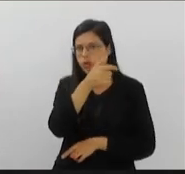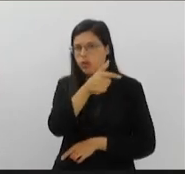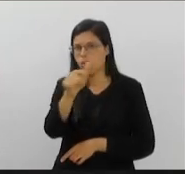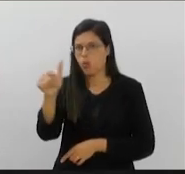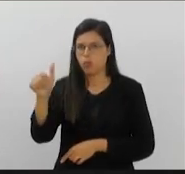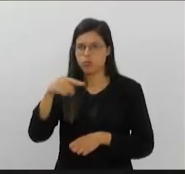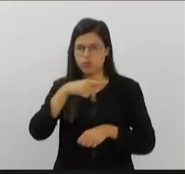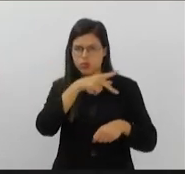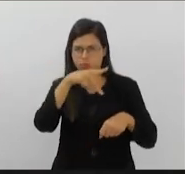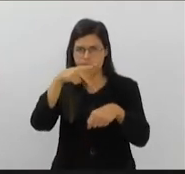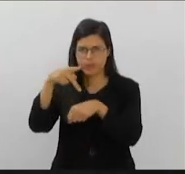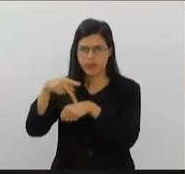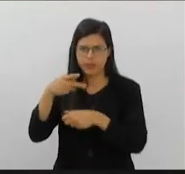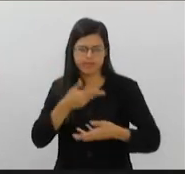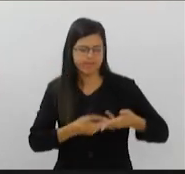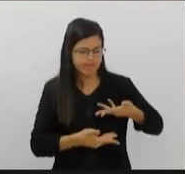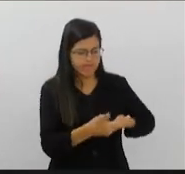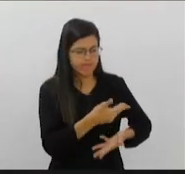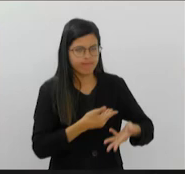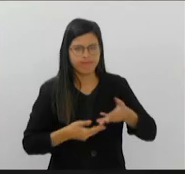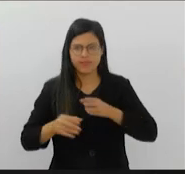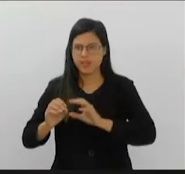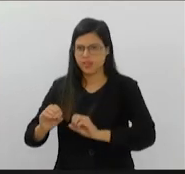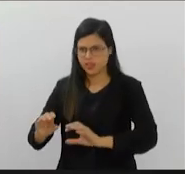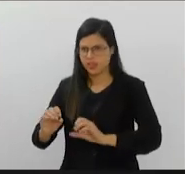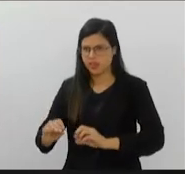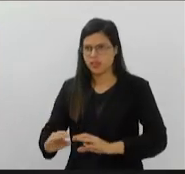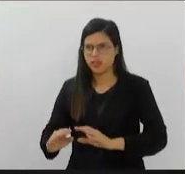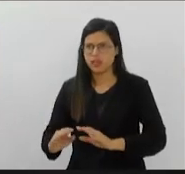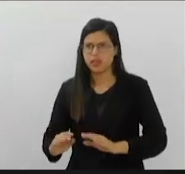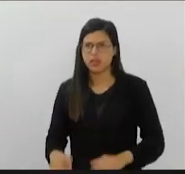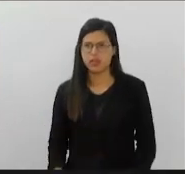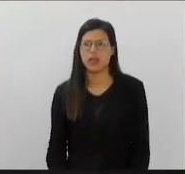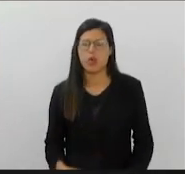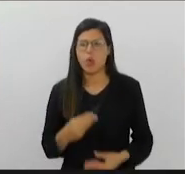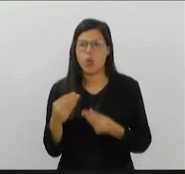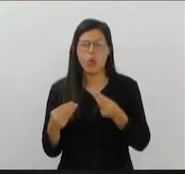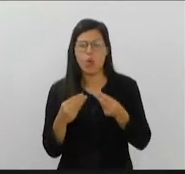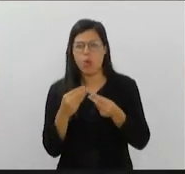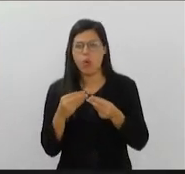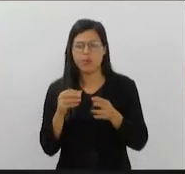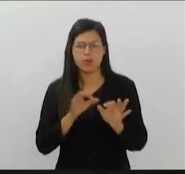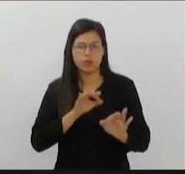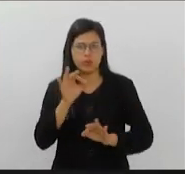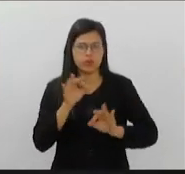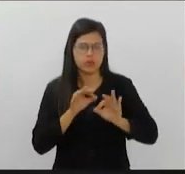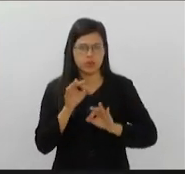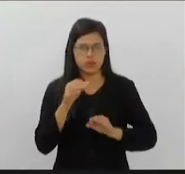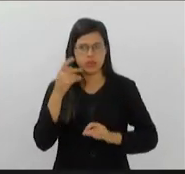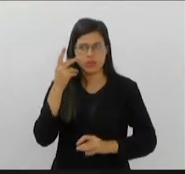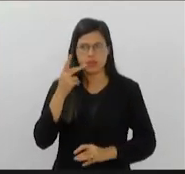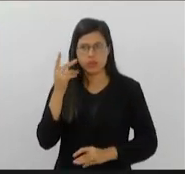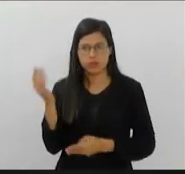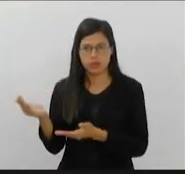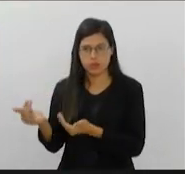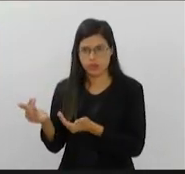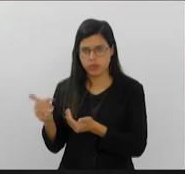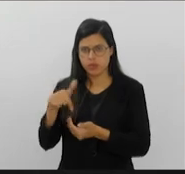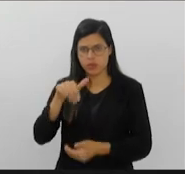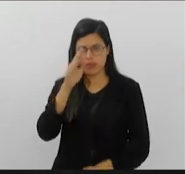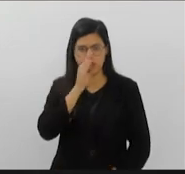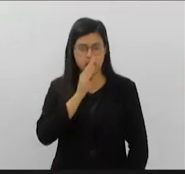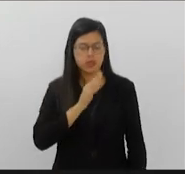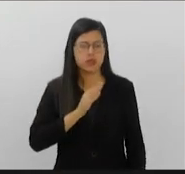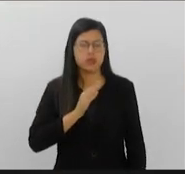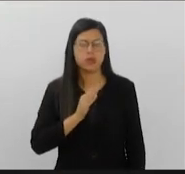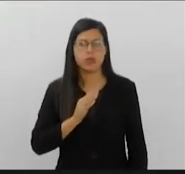e trocar, ensinar para outros países como a gente conduz as políticas de juventude no Brasil. E certamente,